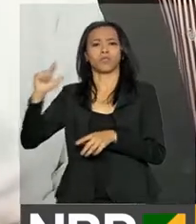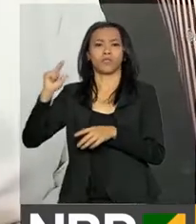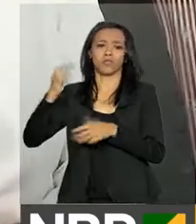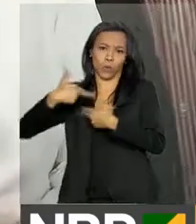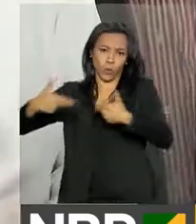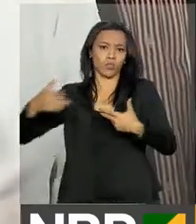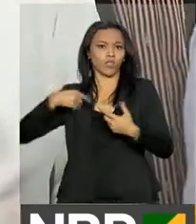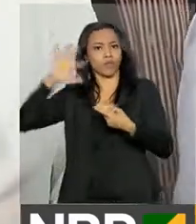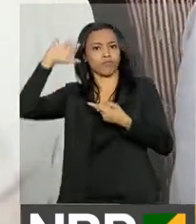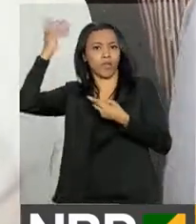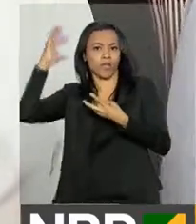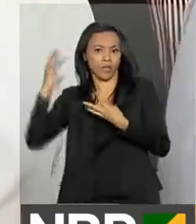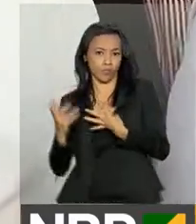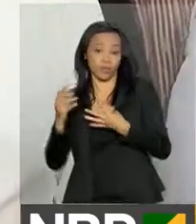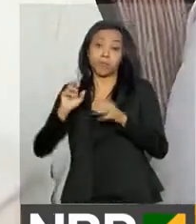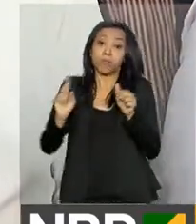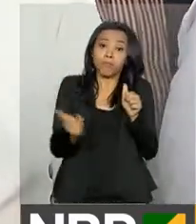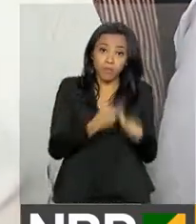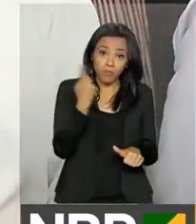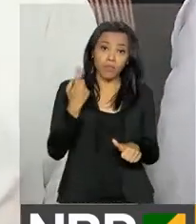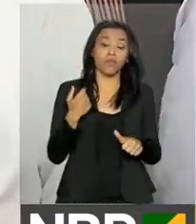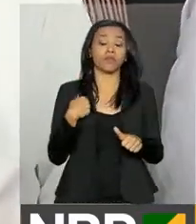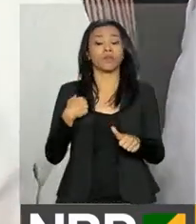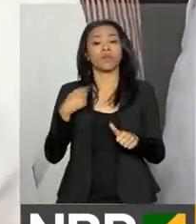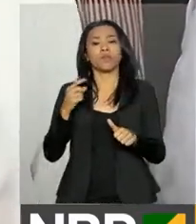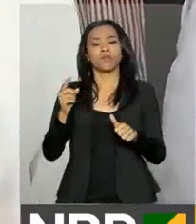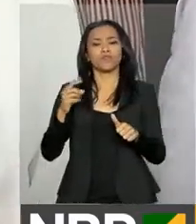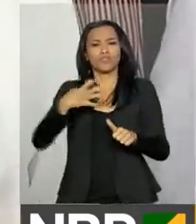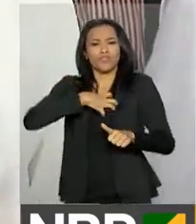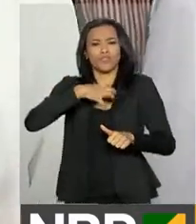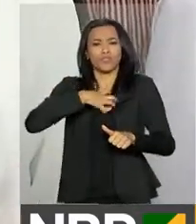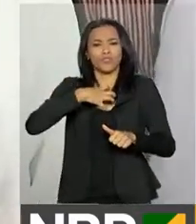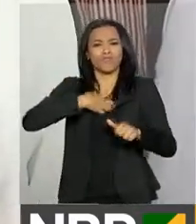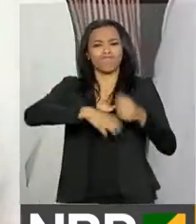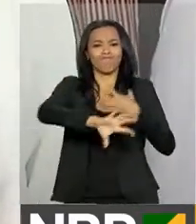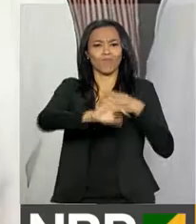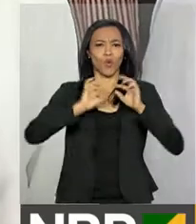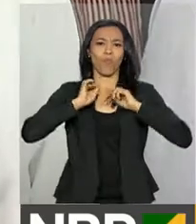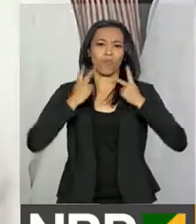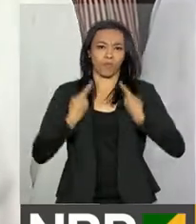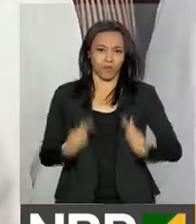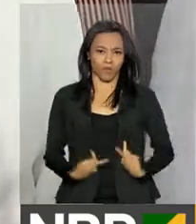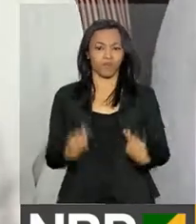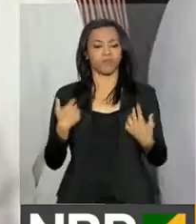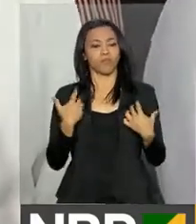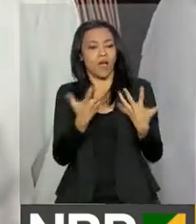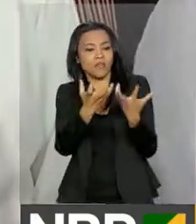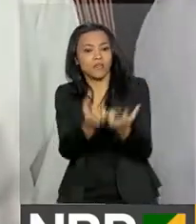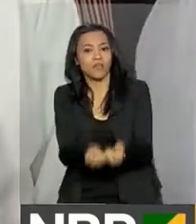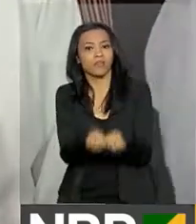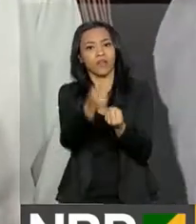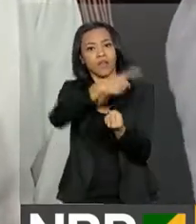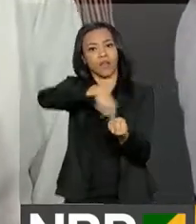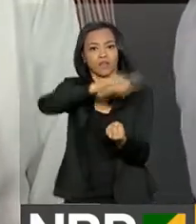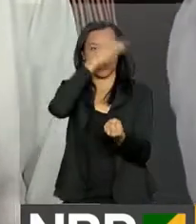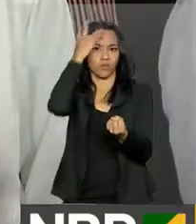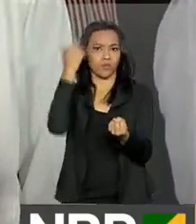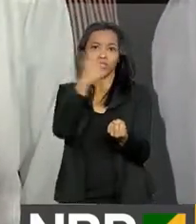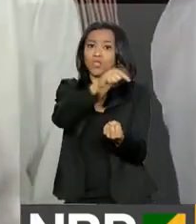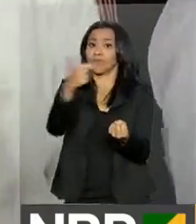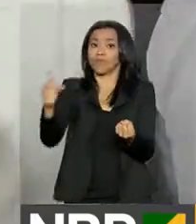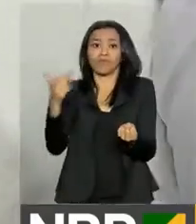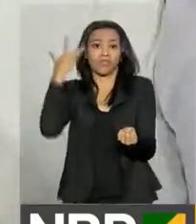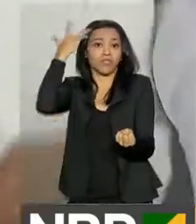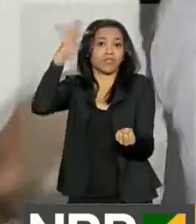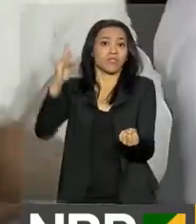Primeiro, no sentido humanitário, né? No sentido de acolher aqueles que não têm condições de vida na